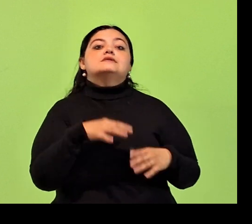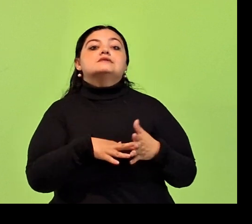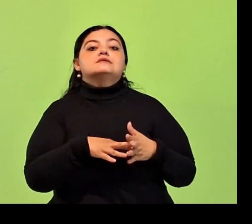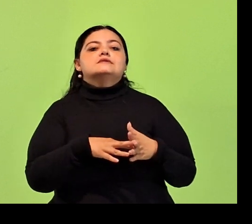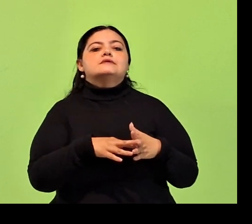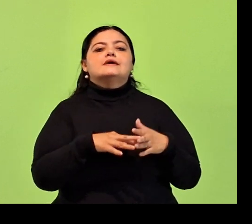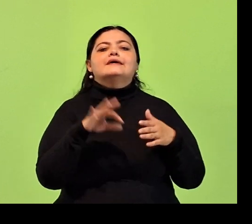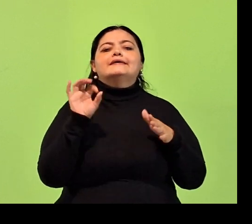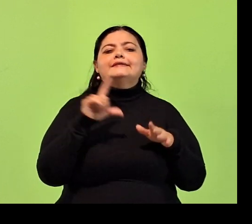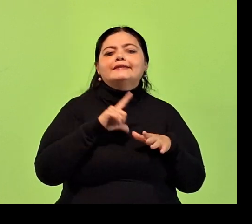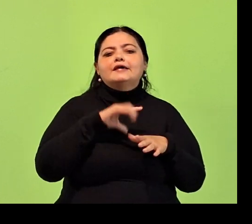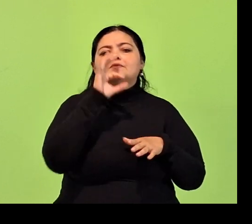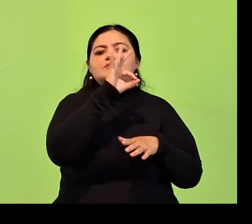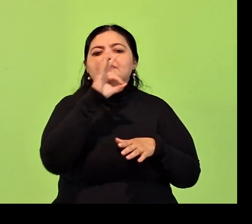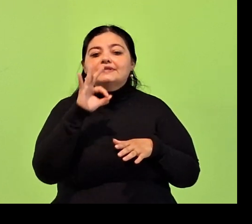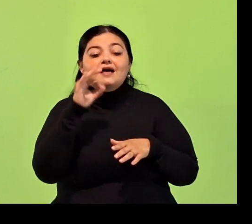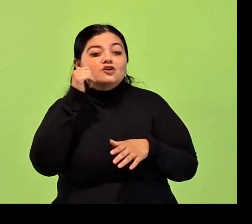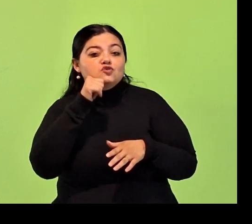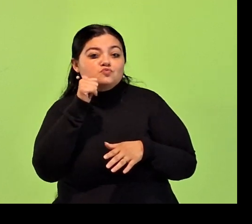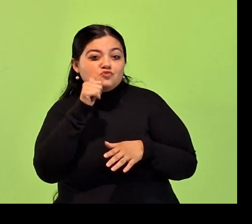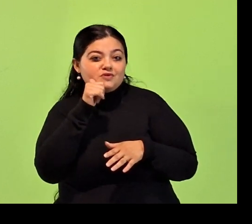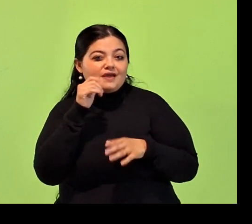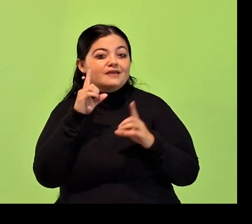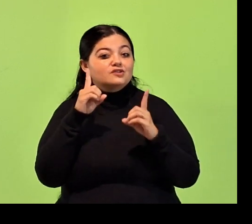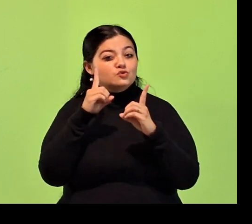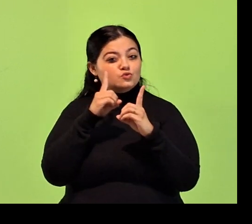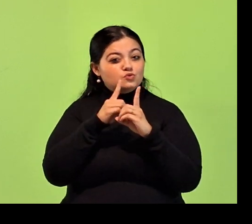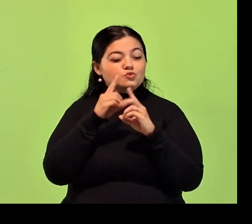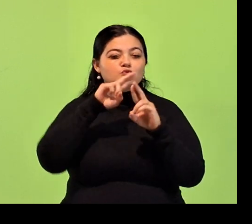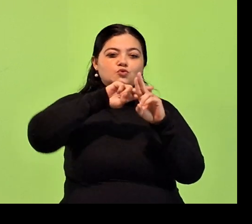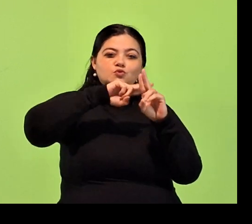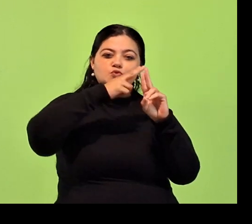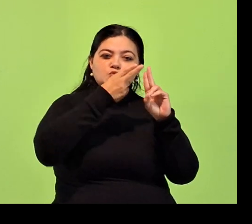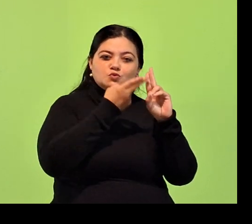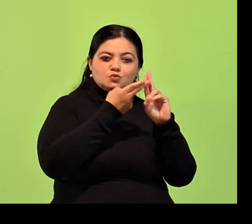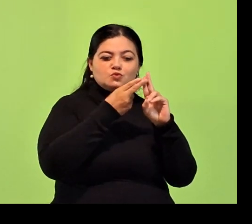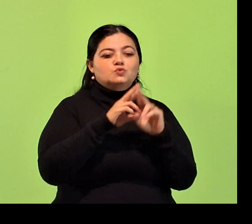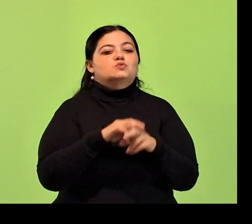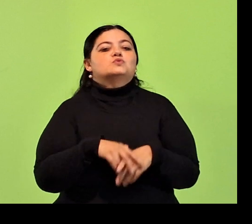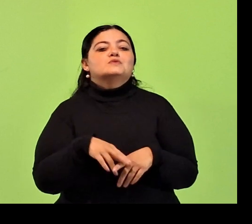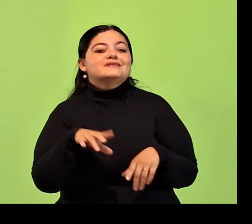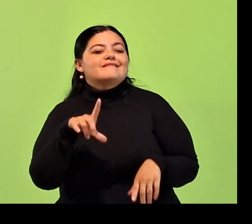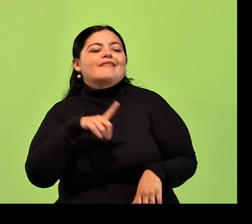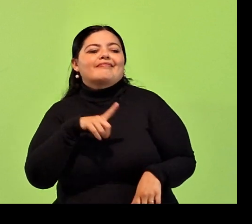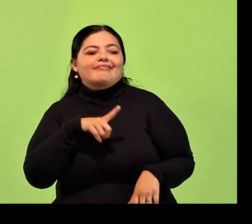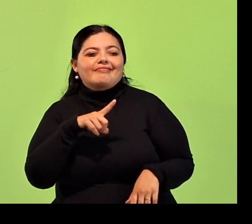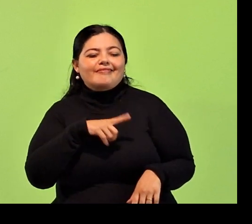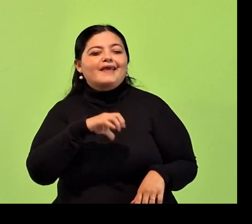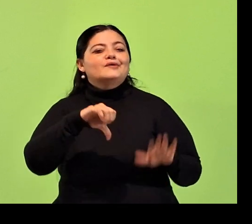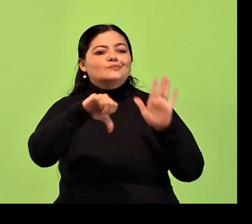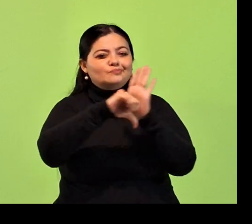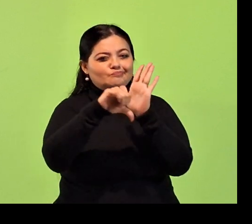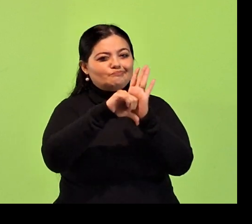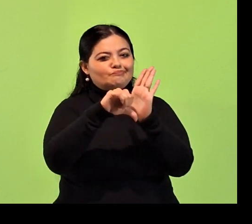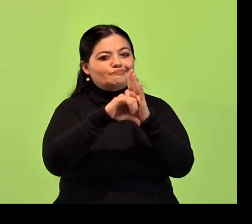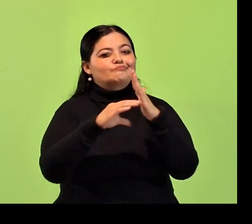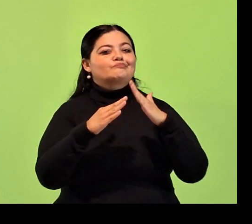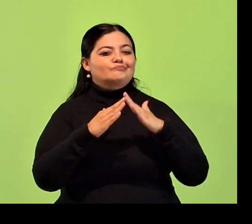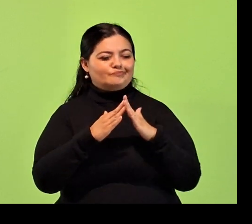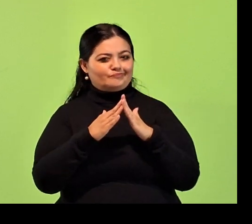mulheres vítimas de agressão atendidas pelo SUS foram alvo de violência doméstica. O governo federal assumiu